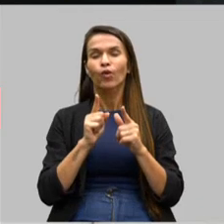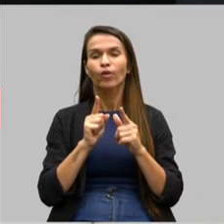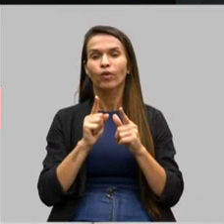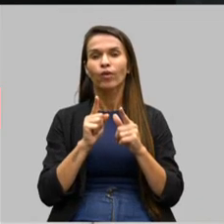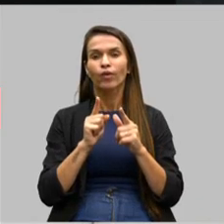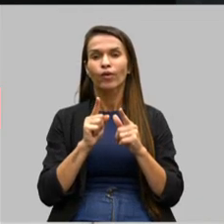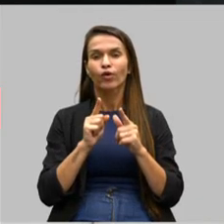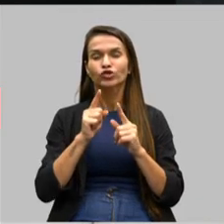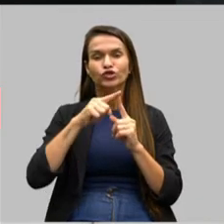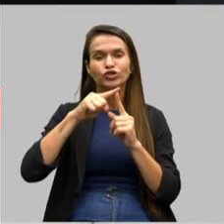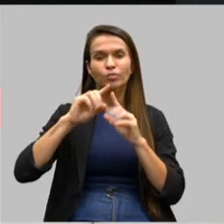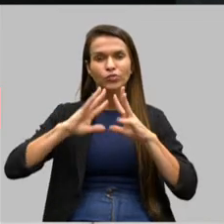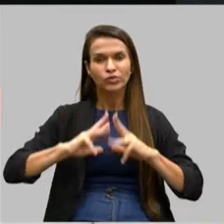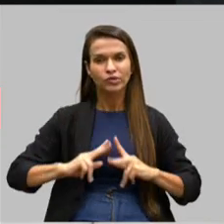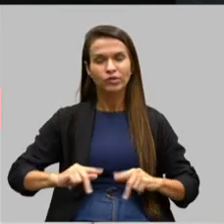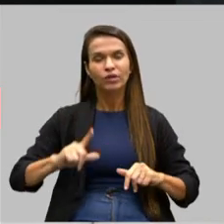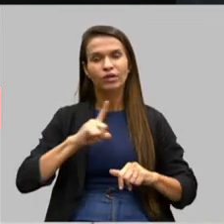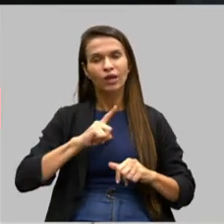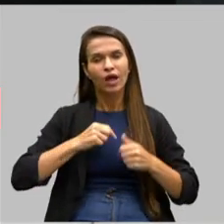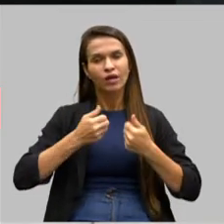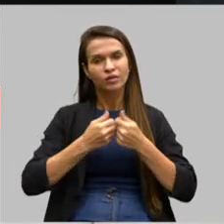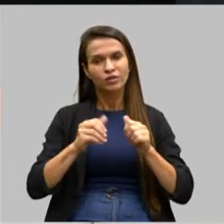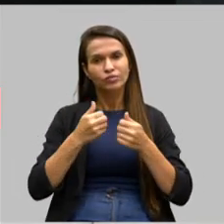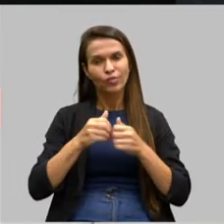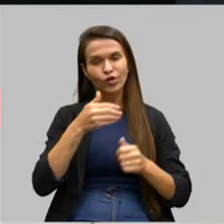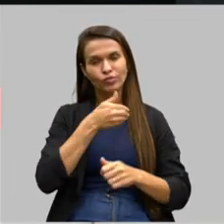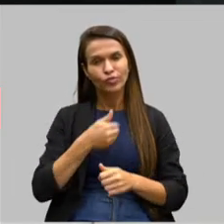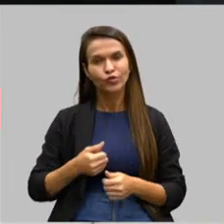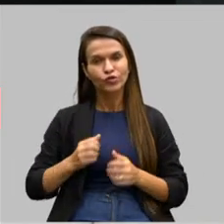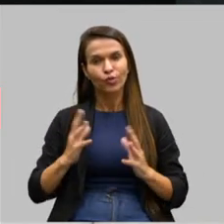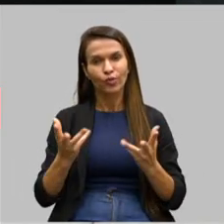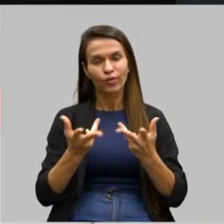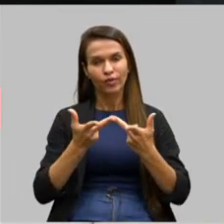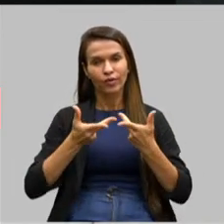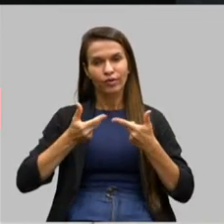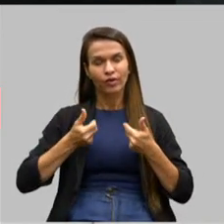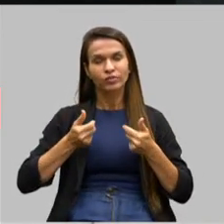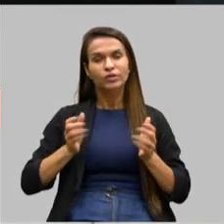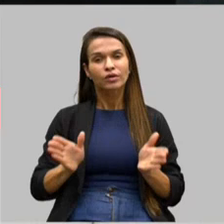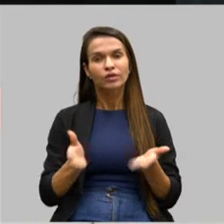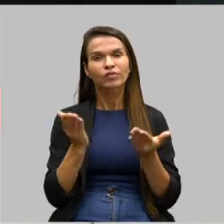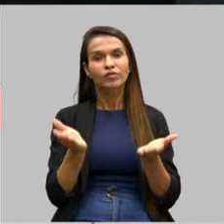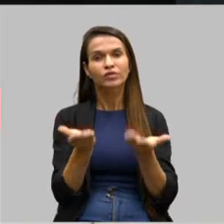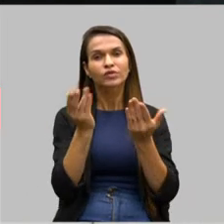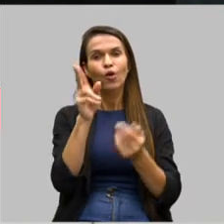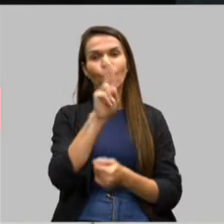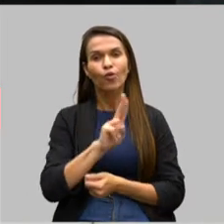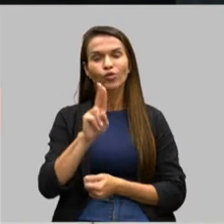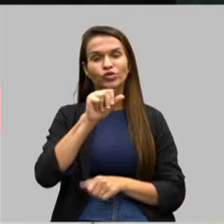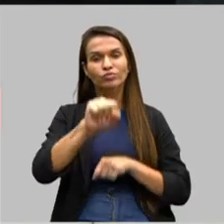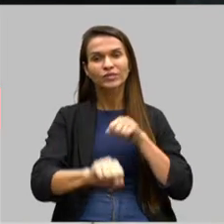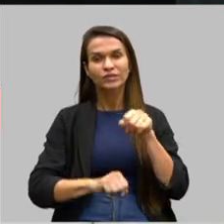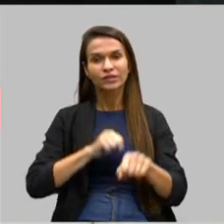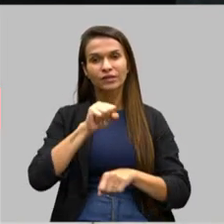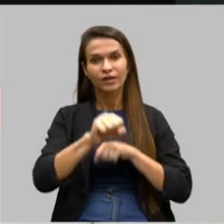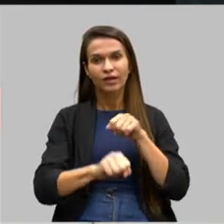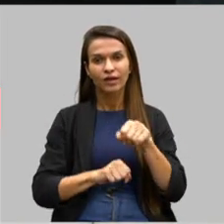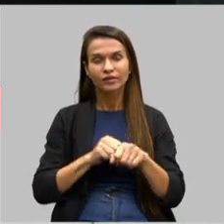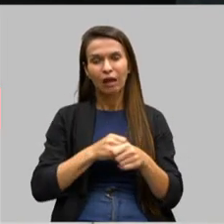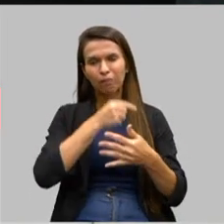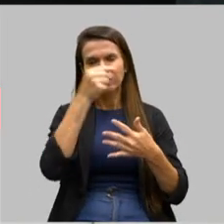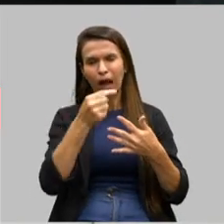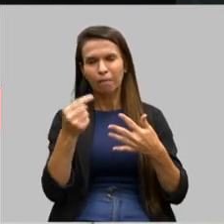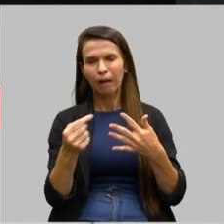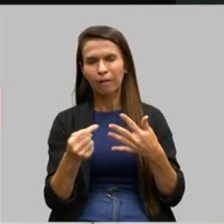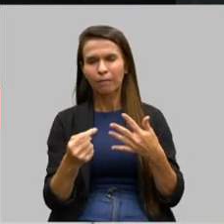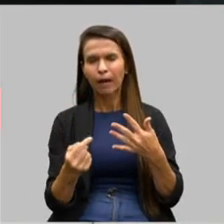ter transporte público de qualidade, incentivar o uso de bicicletas. São várias